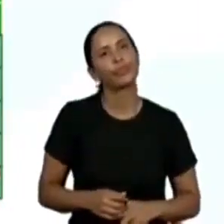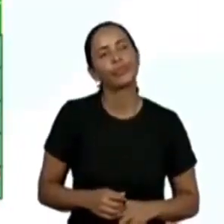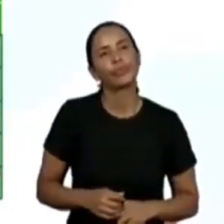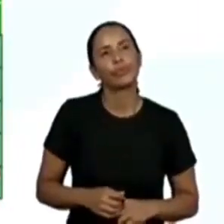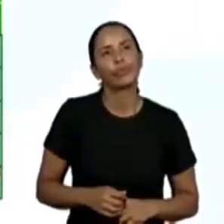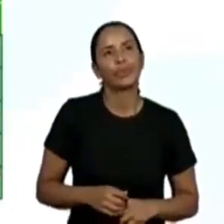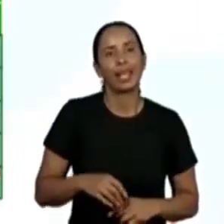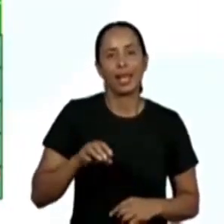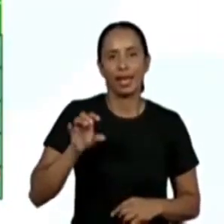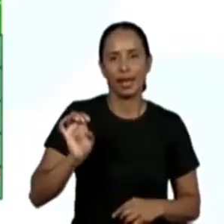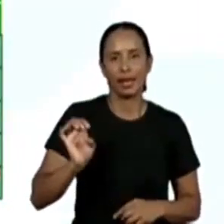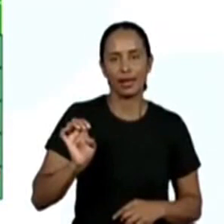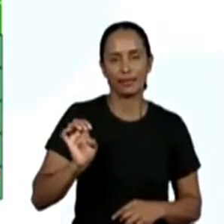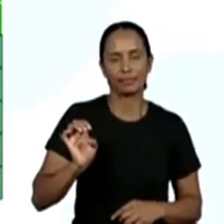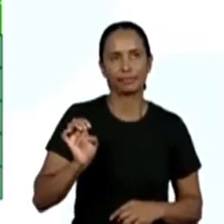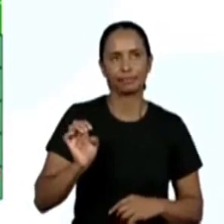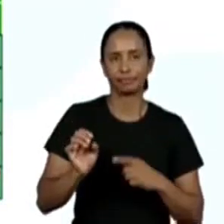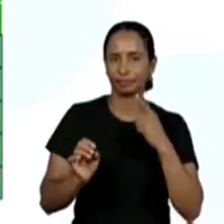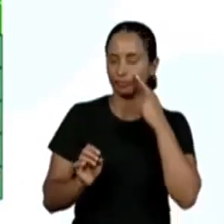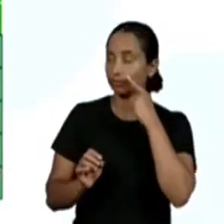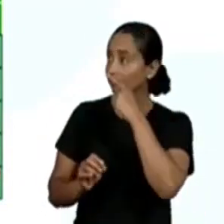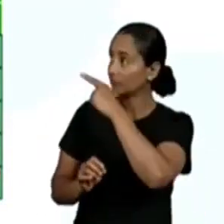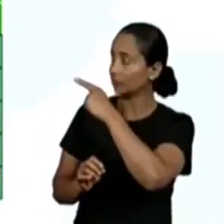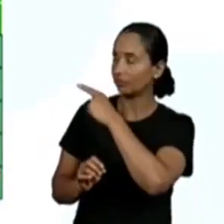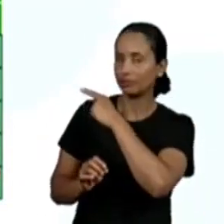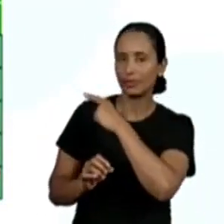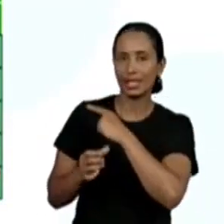o e aparece várias vezes, ó,